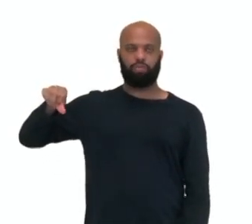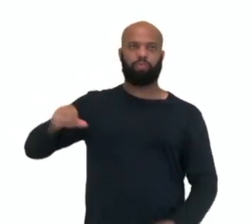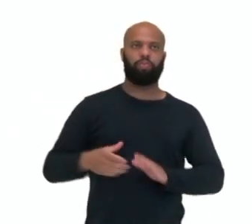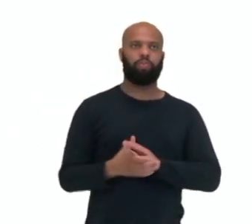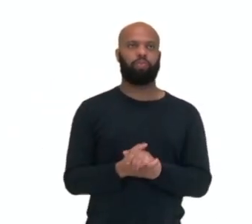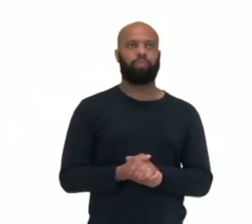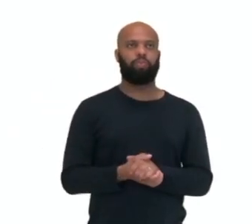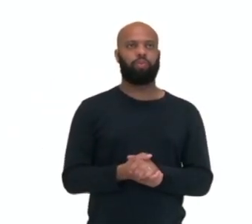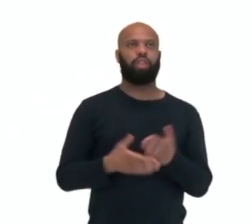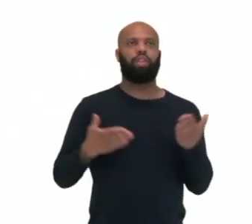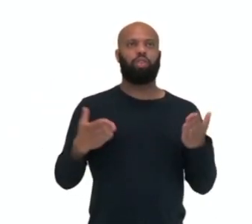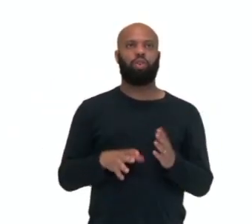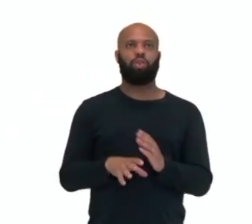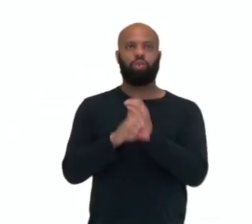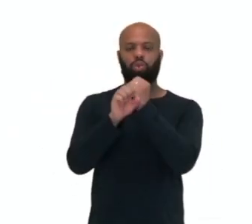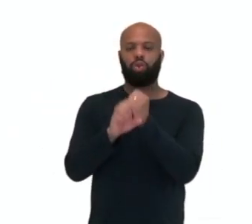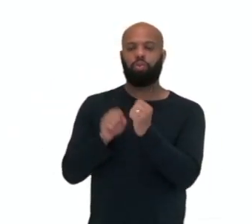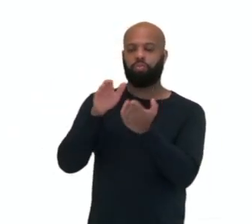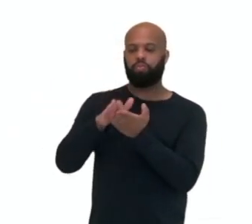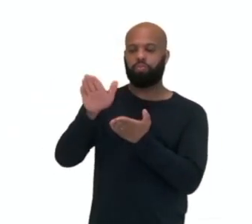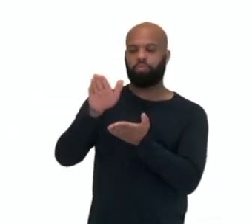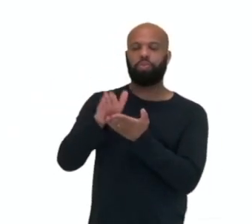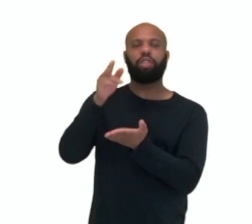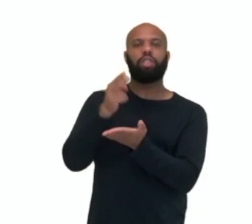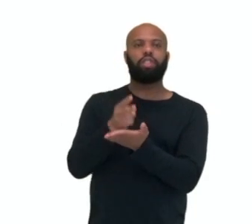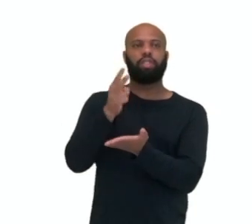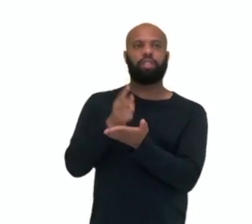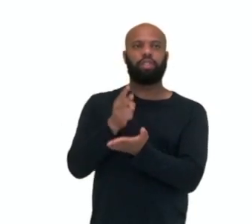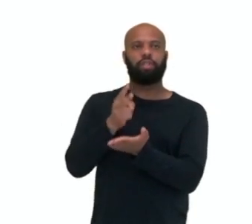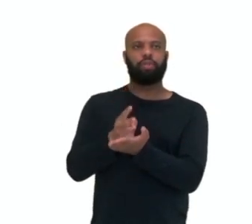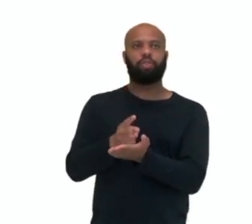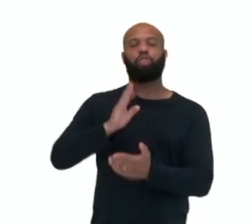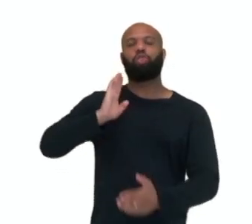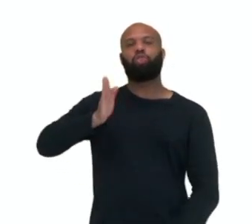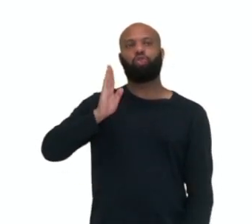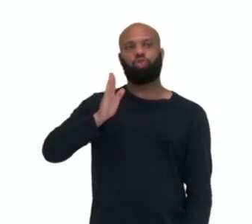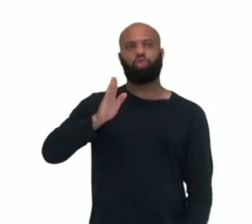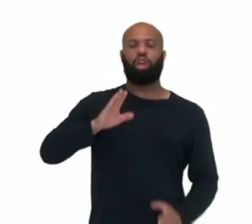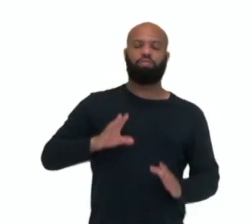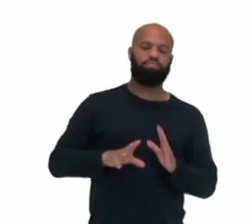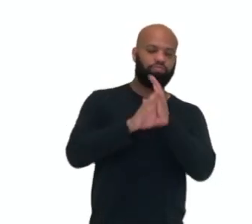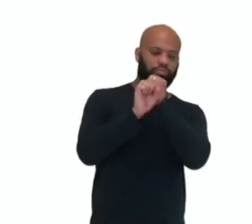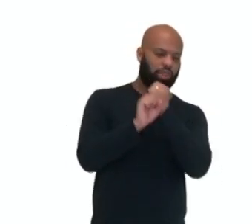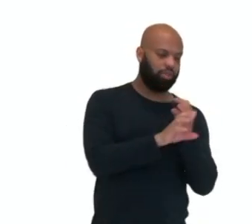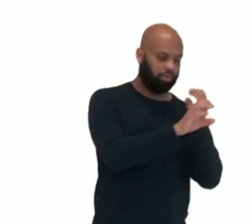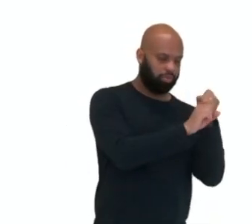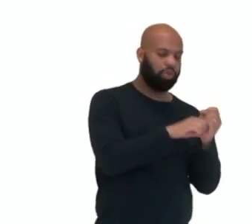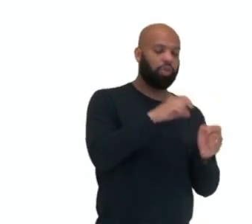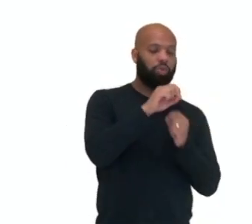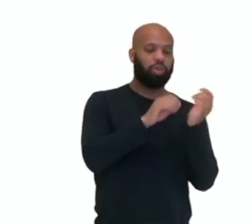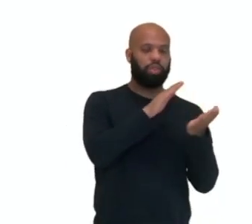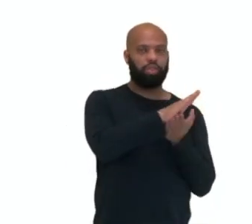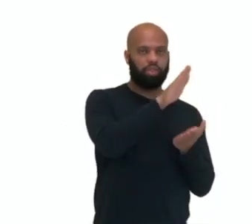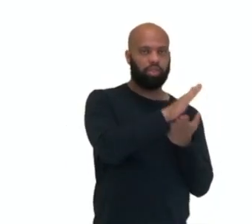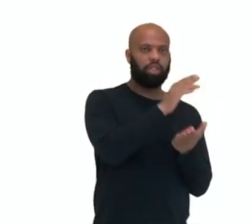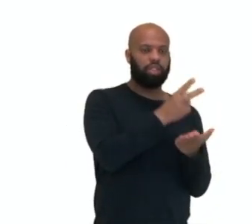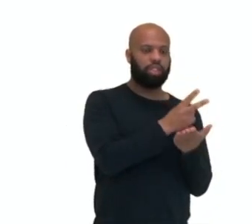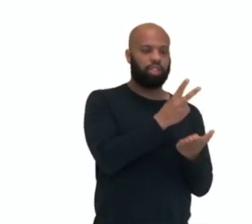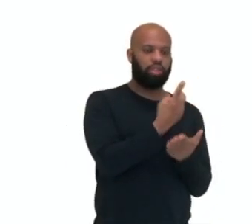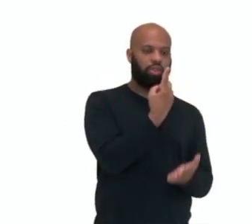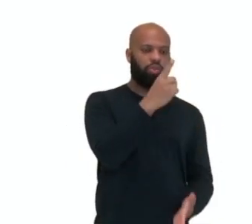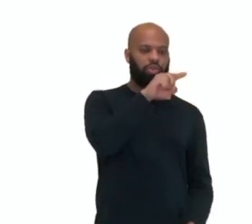2,09. Somando os custos fixos, os custos variáveis que já estão lá, os fixos seria R$